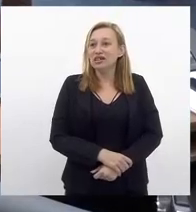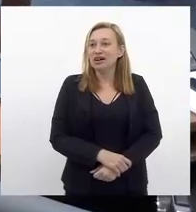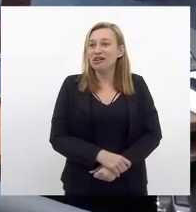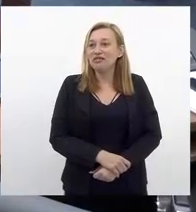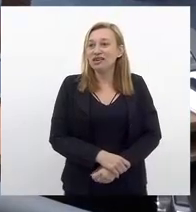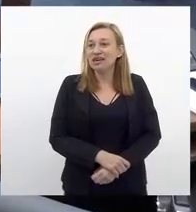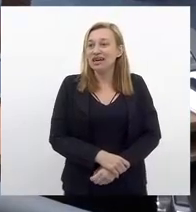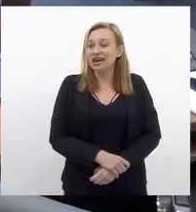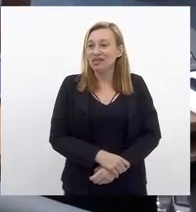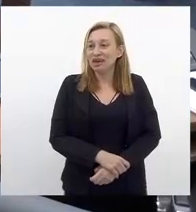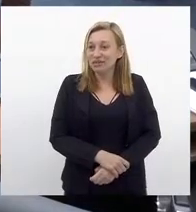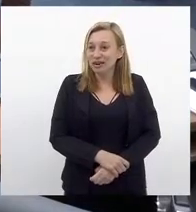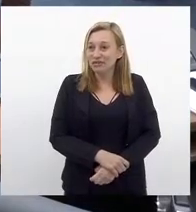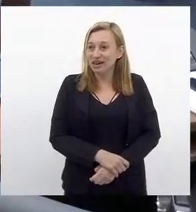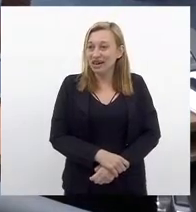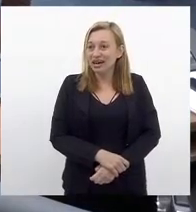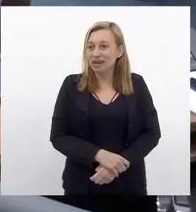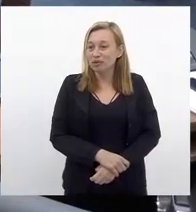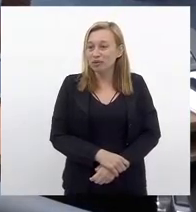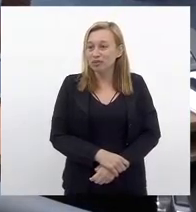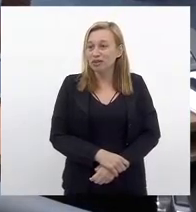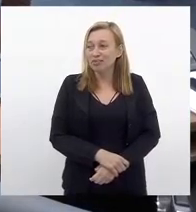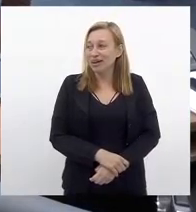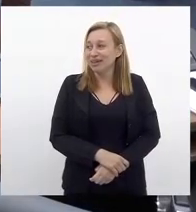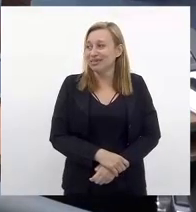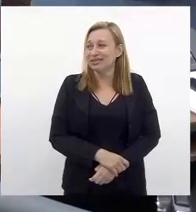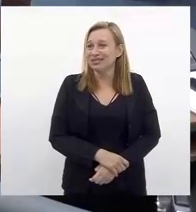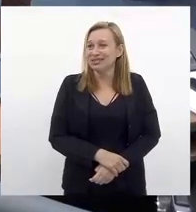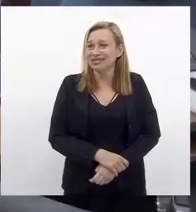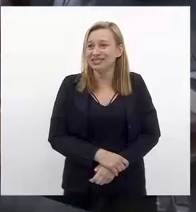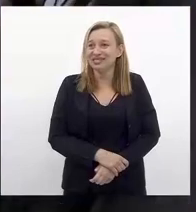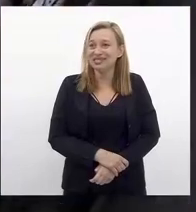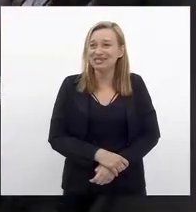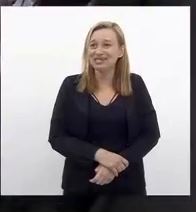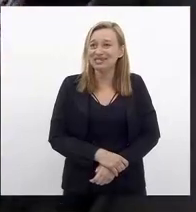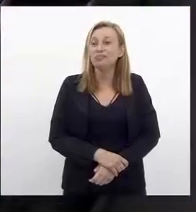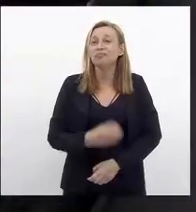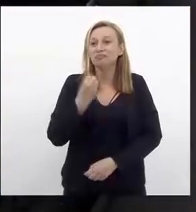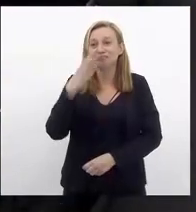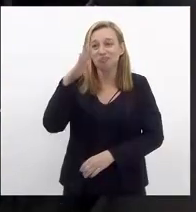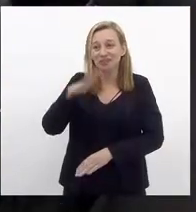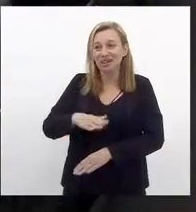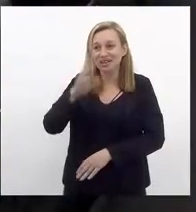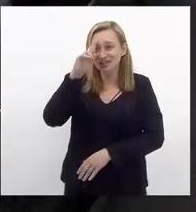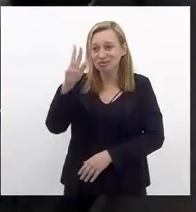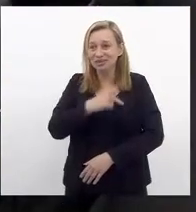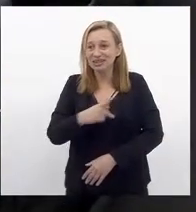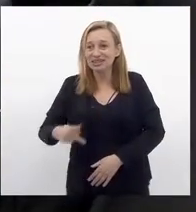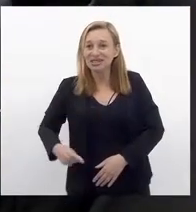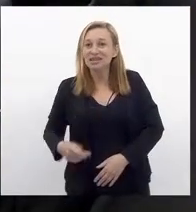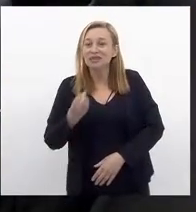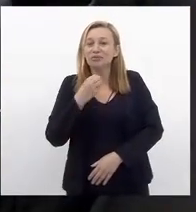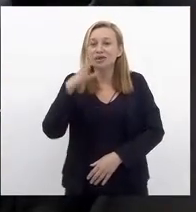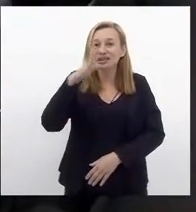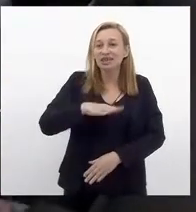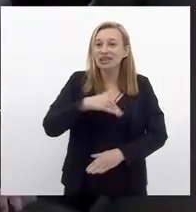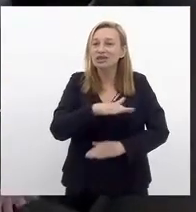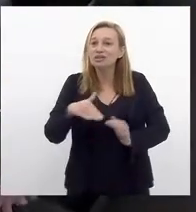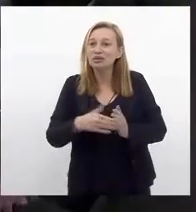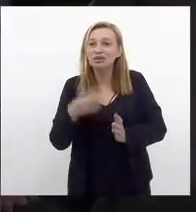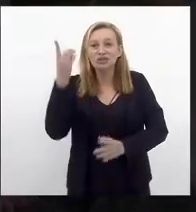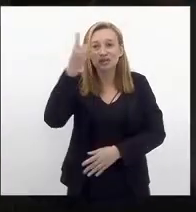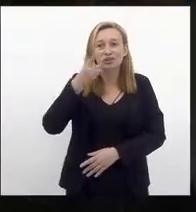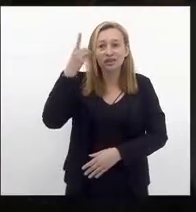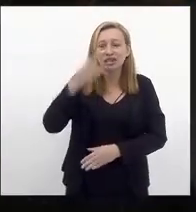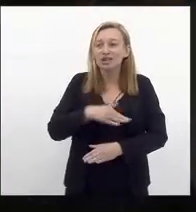E aí Oi boa tarde Presidente Boa tarde deputadas e deputados